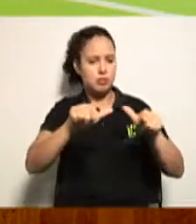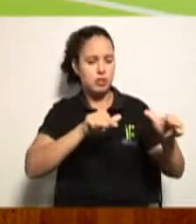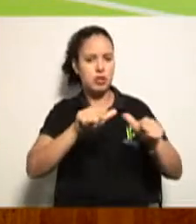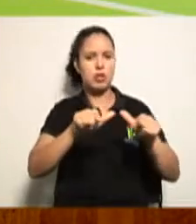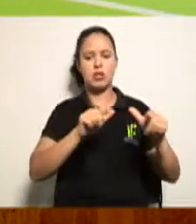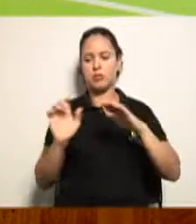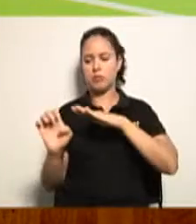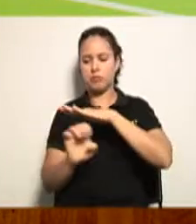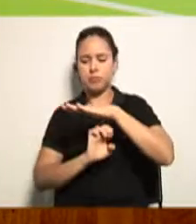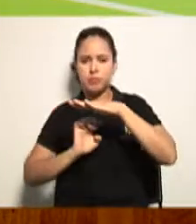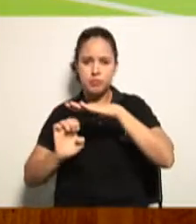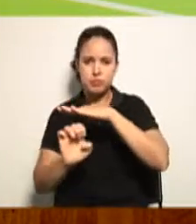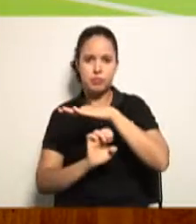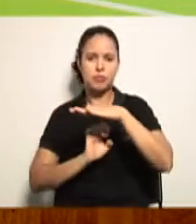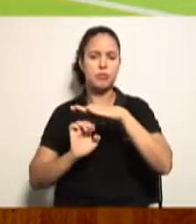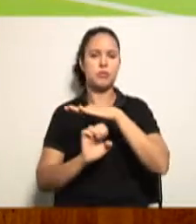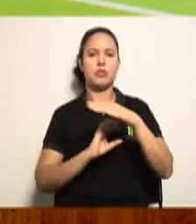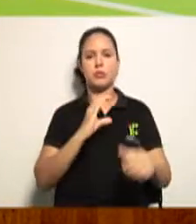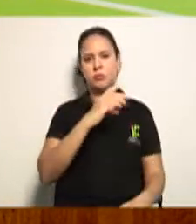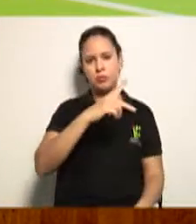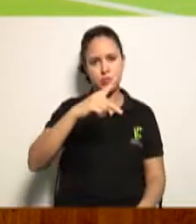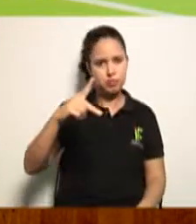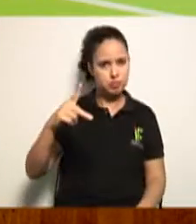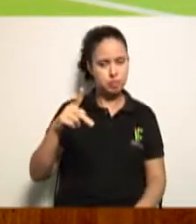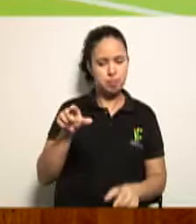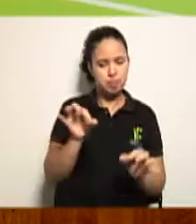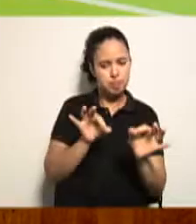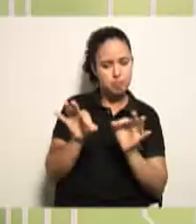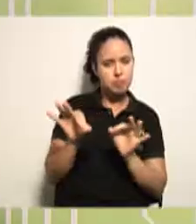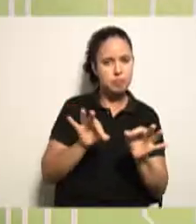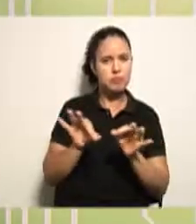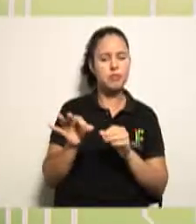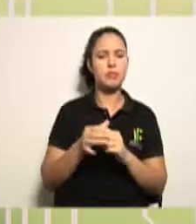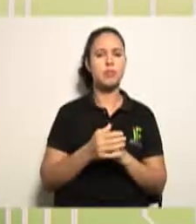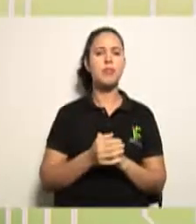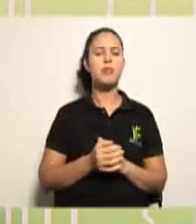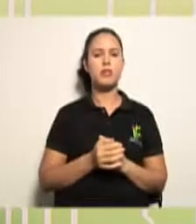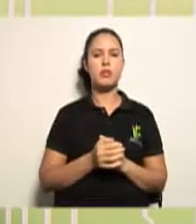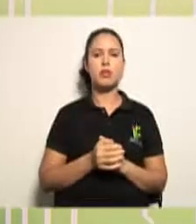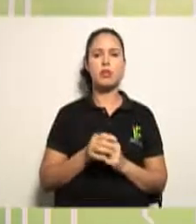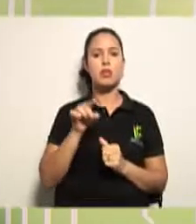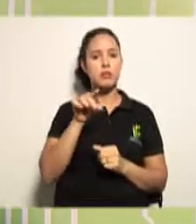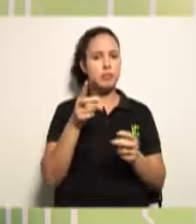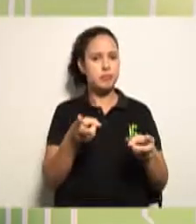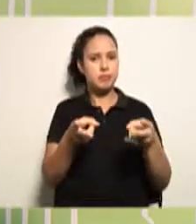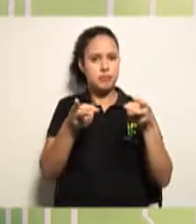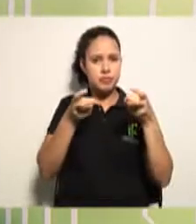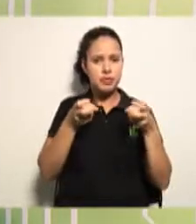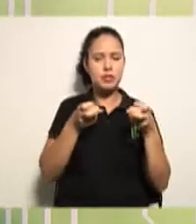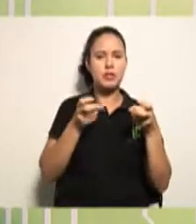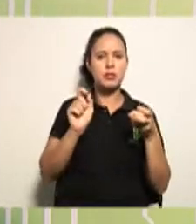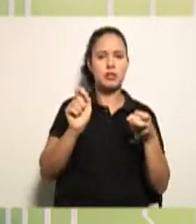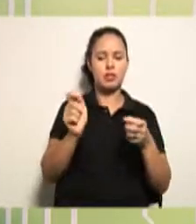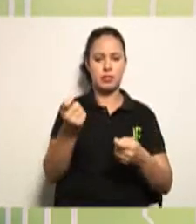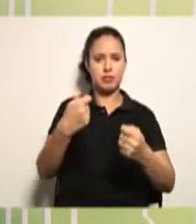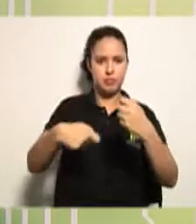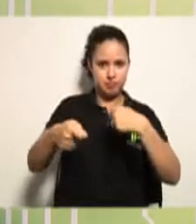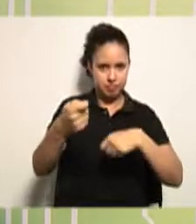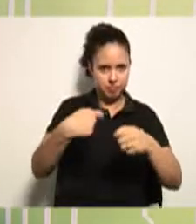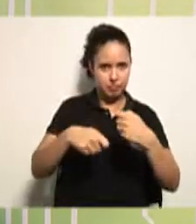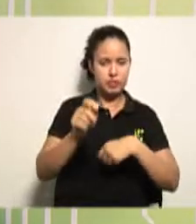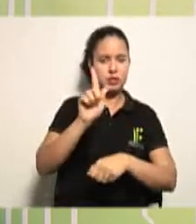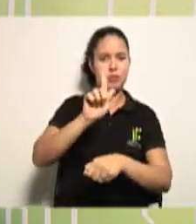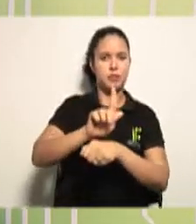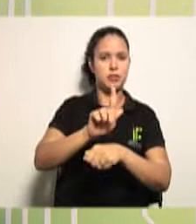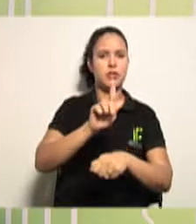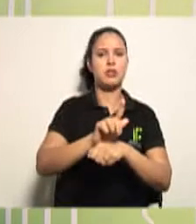nossas empresas, as nossas cooperativas. E você vai perceber que a administração, a